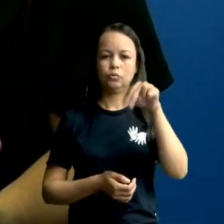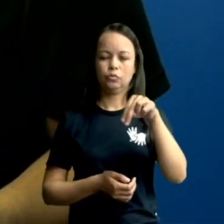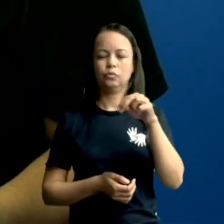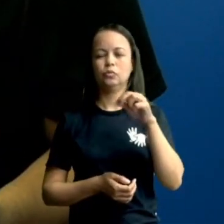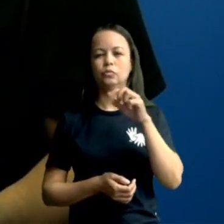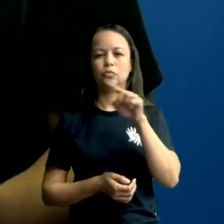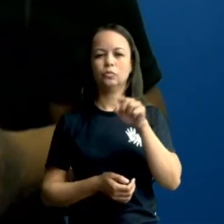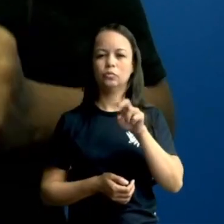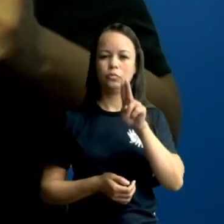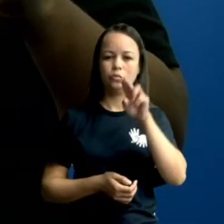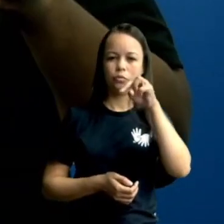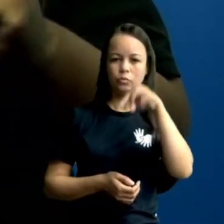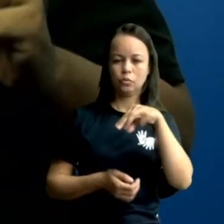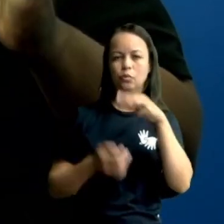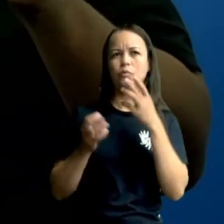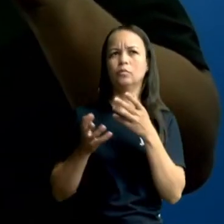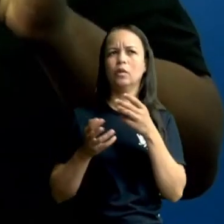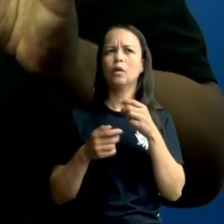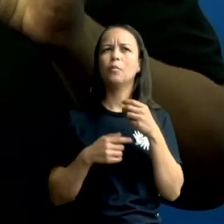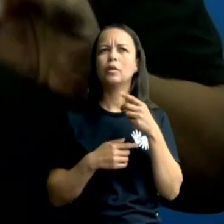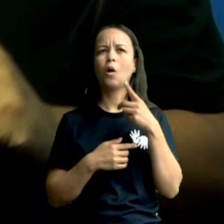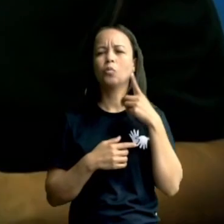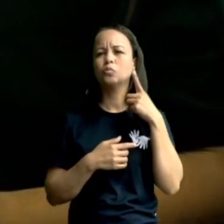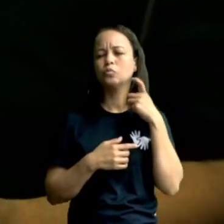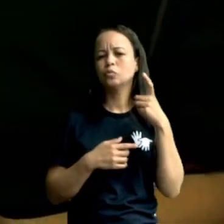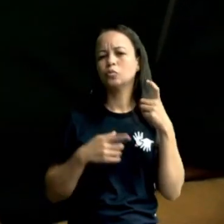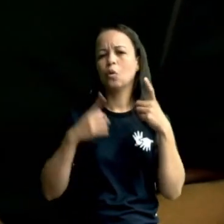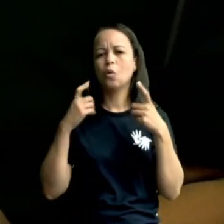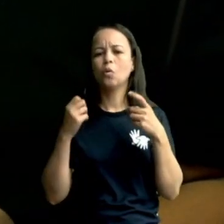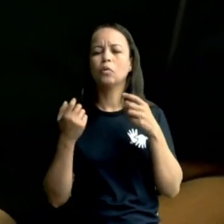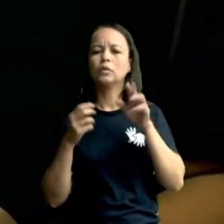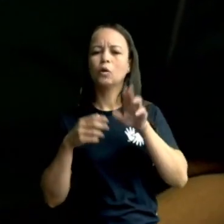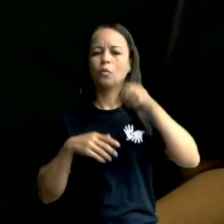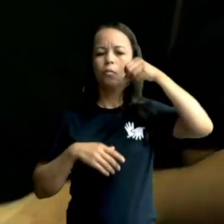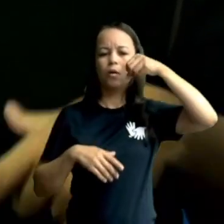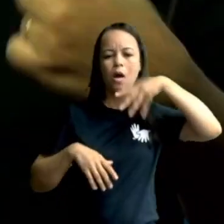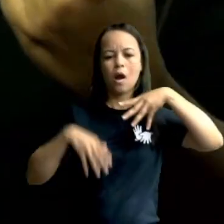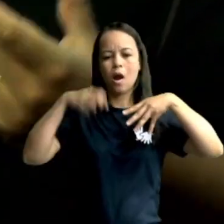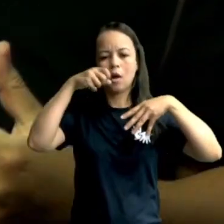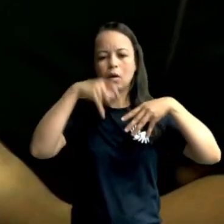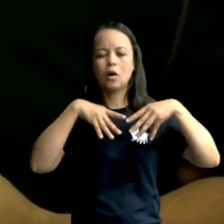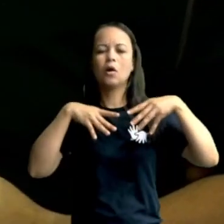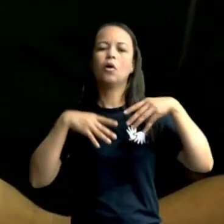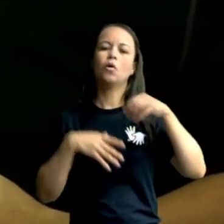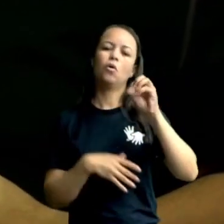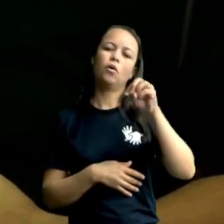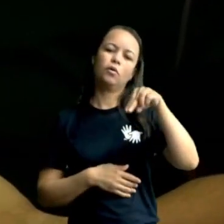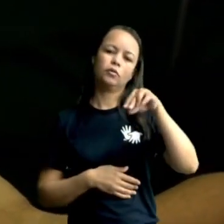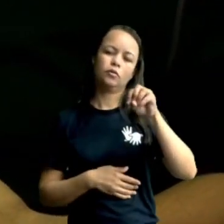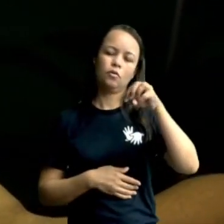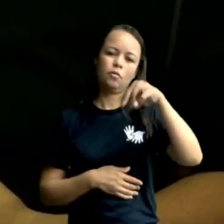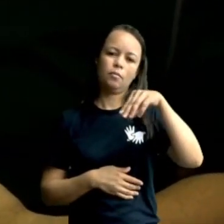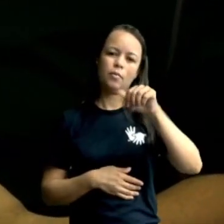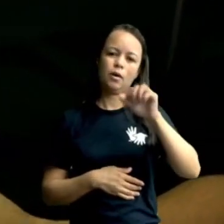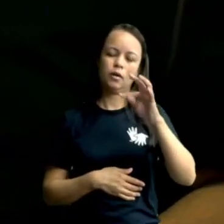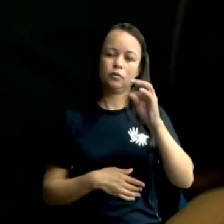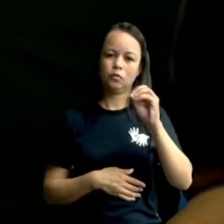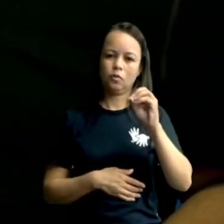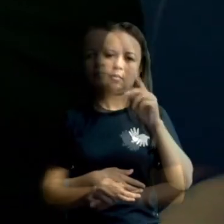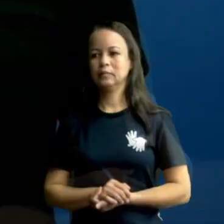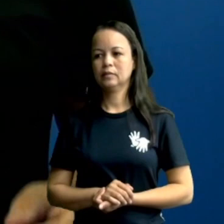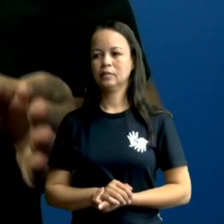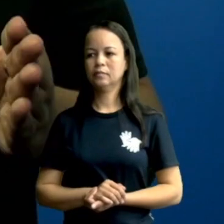um som, chamamos de onomatopeia, tá bom? E esse é um processo de derivação de palavras, tá bom,